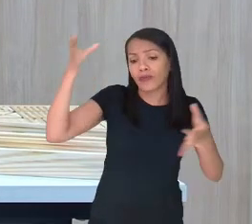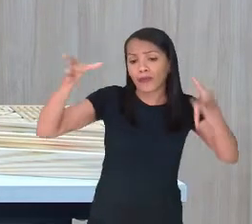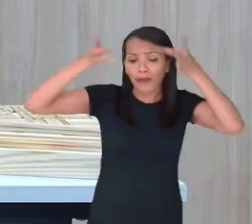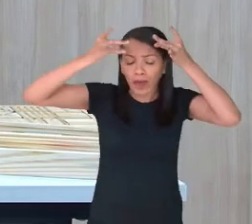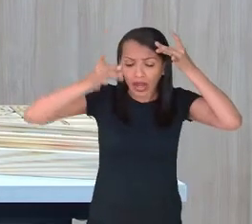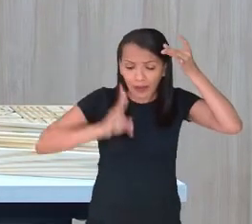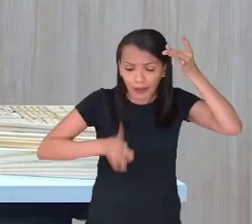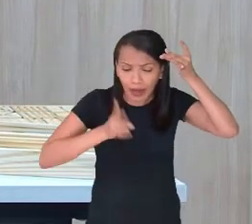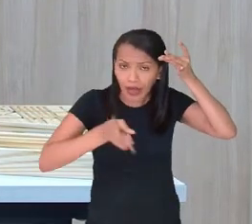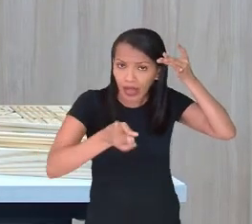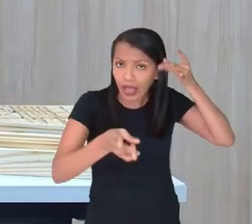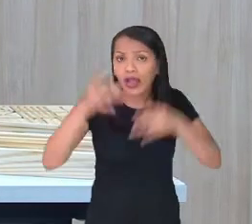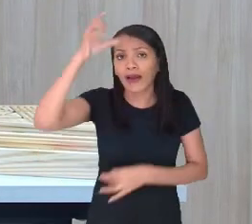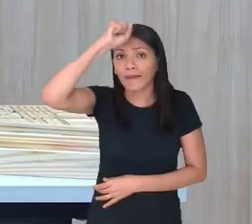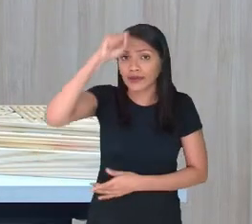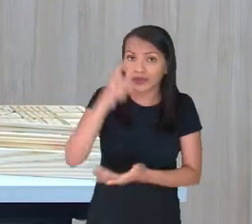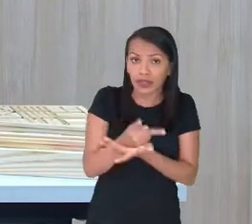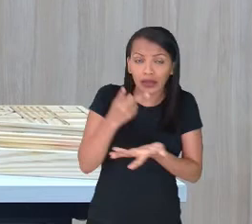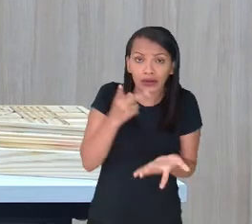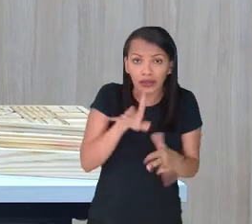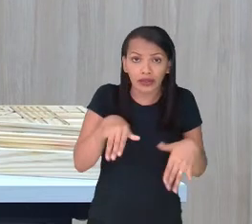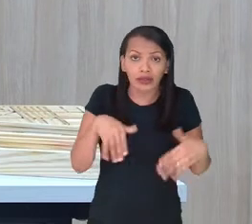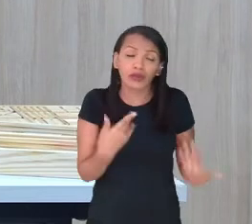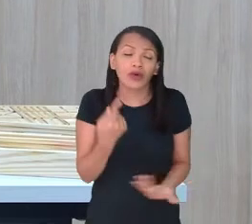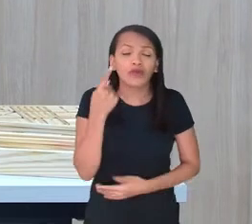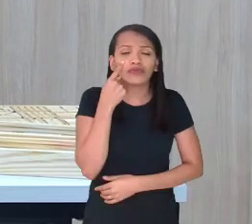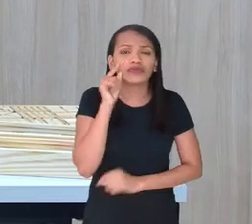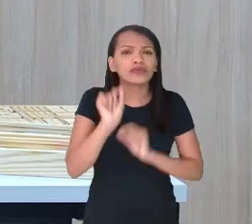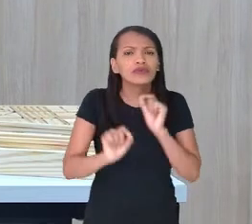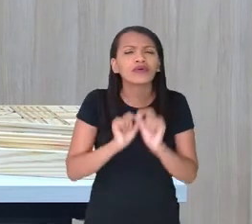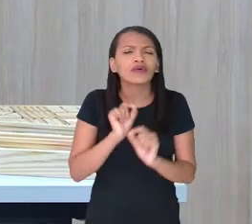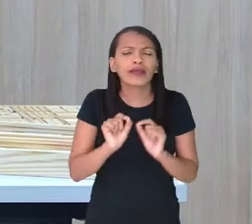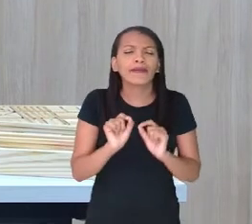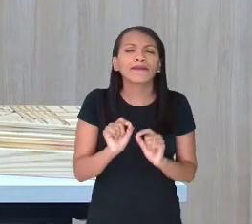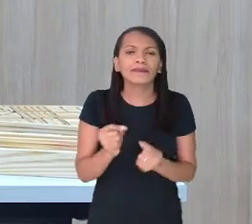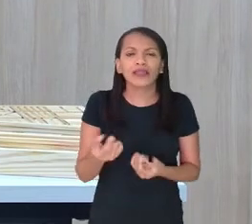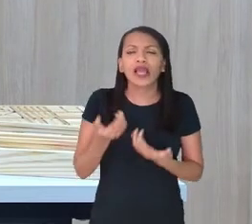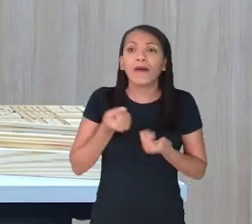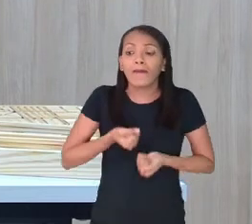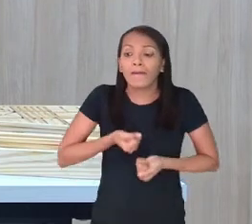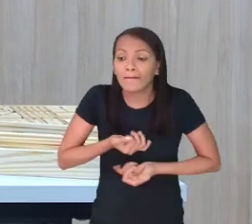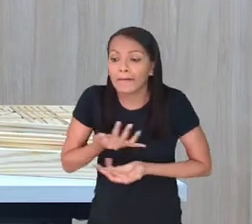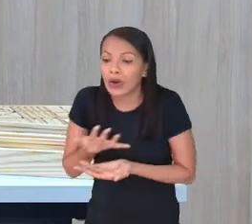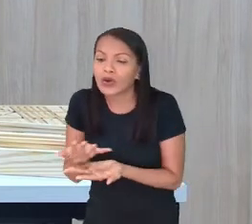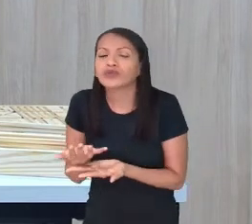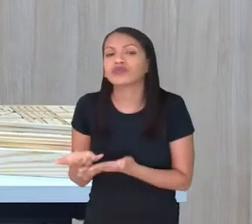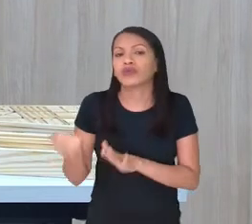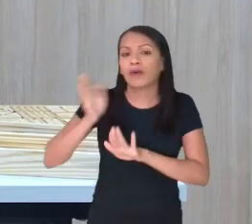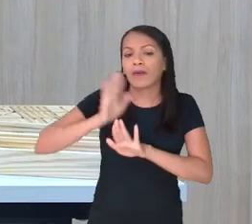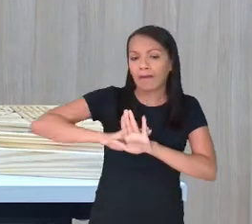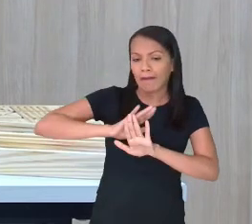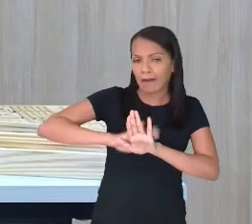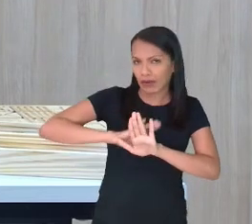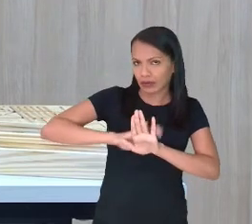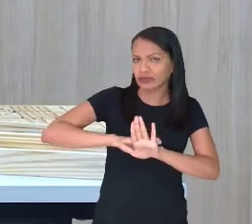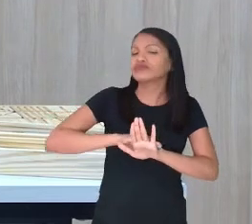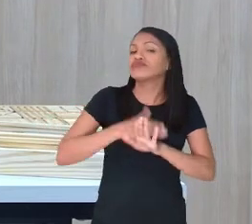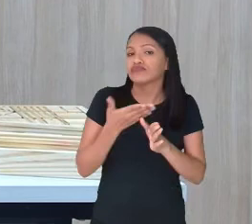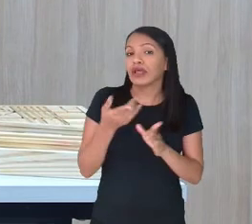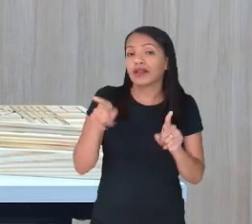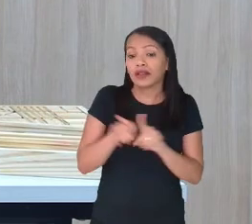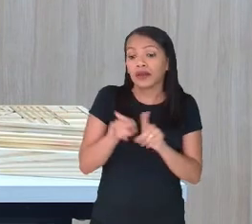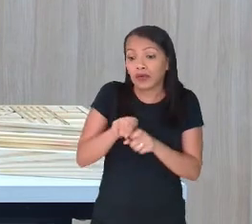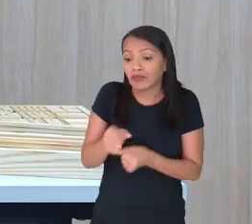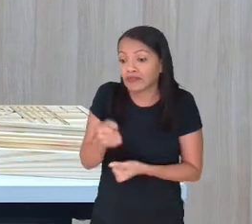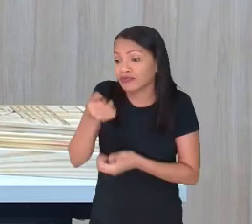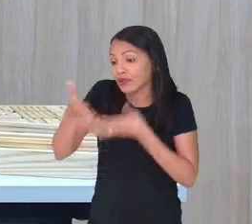essa aprendizagem aconteceu. E ela vai vir de forma explícita ou implícita. em algum momento das nossas